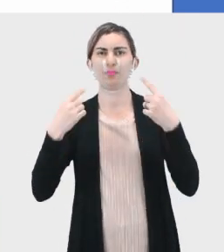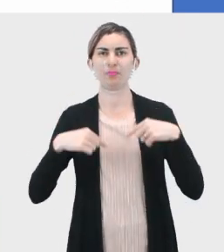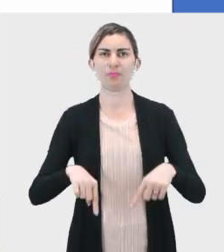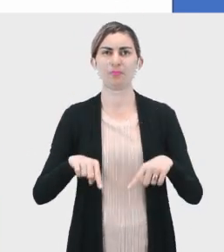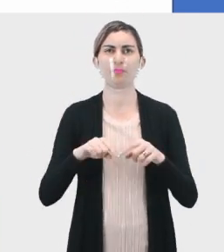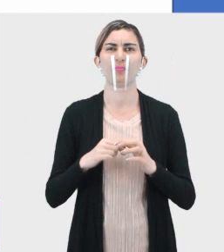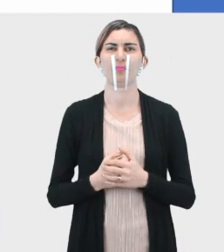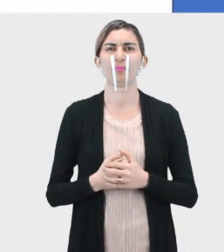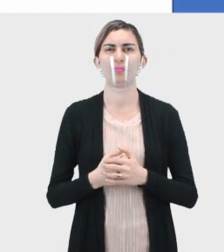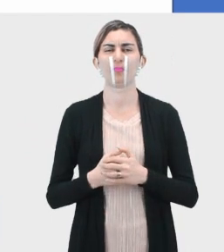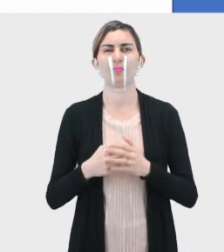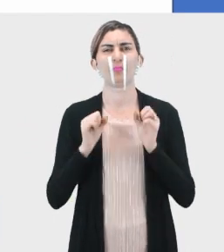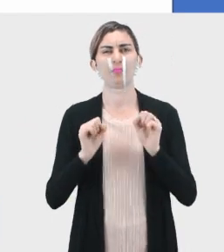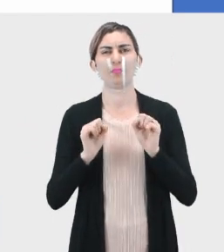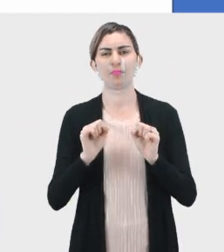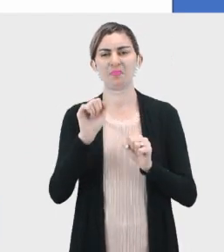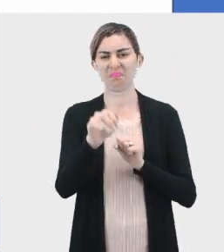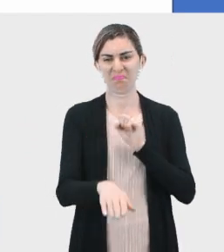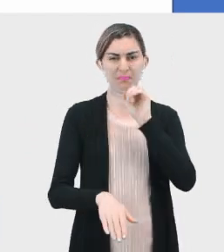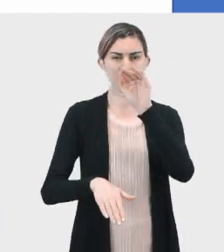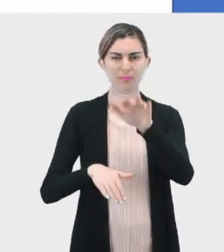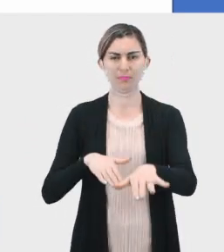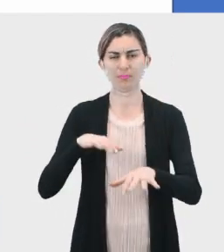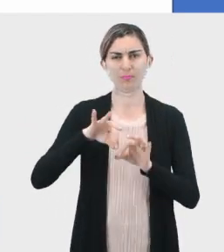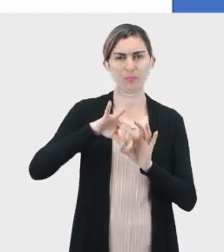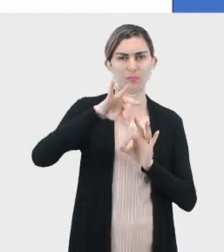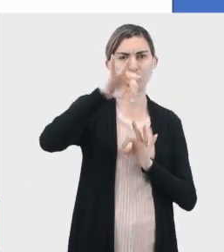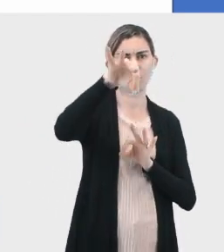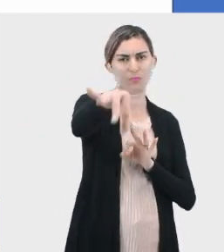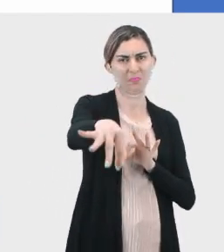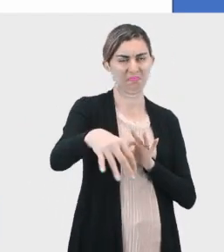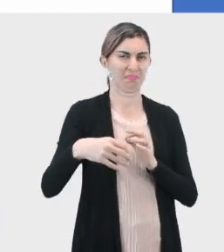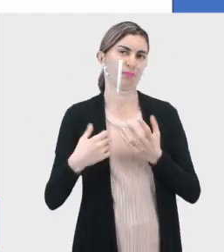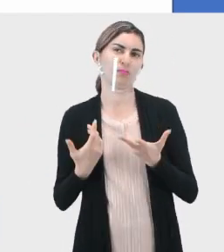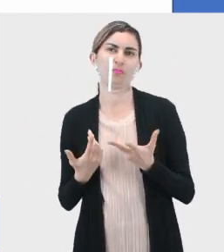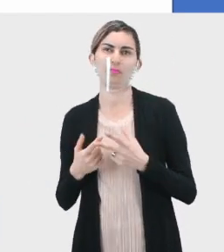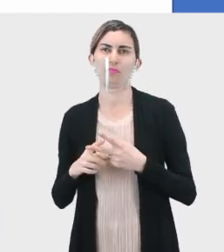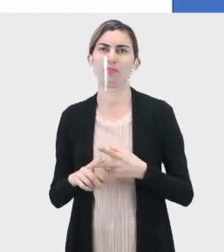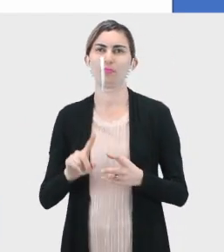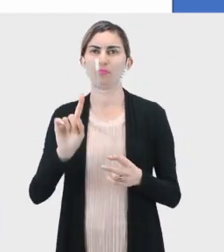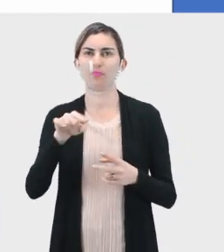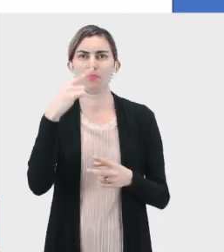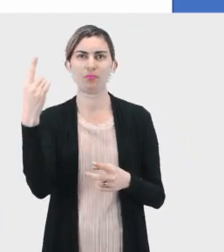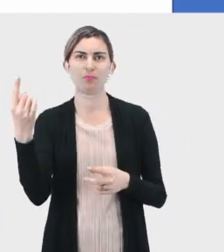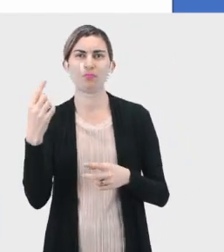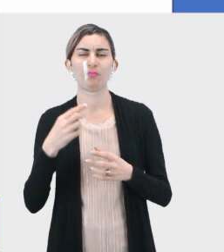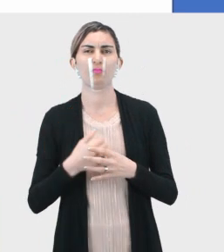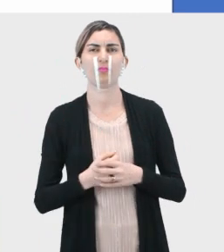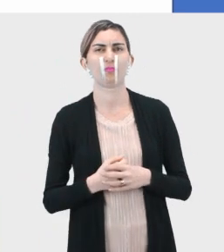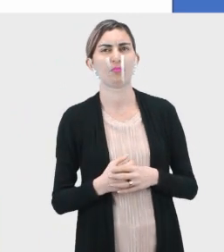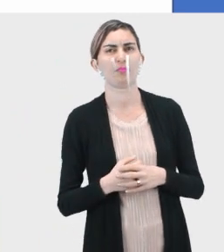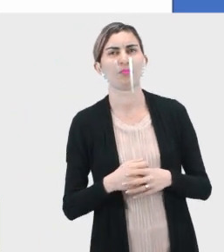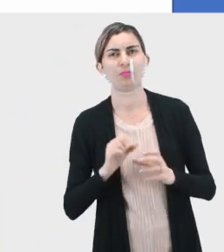Stride, passo largo ou passo longo. Curve,